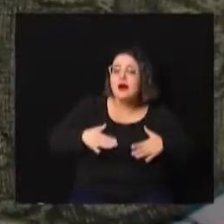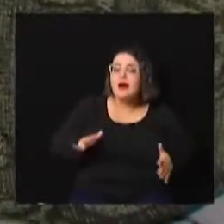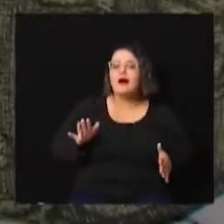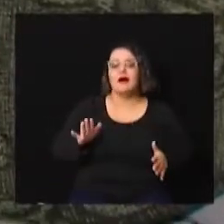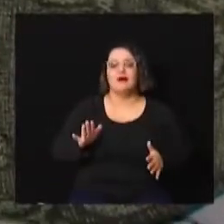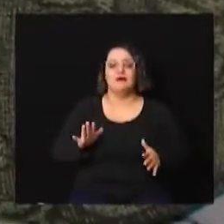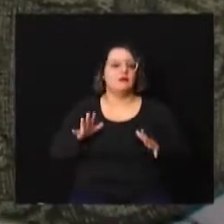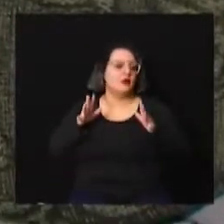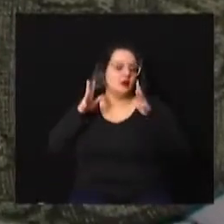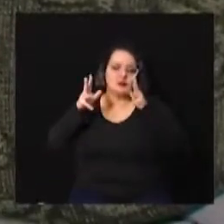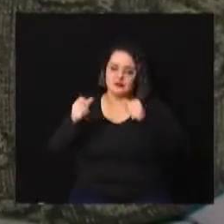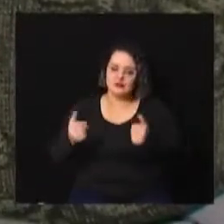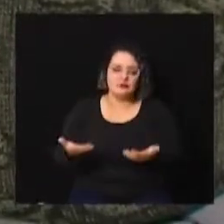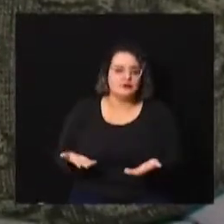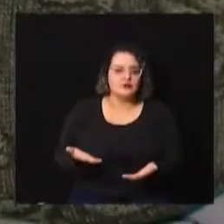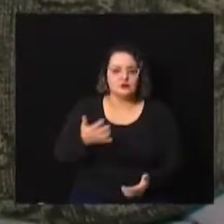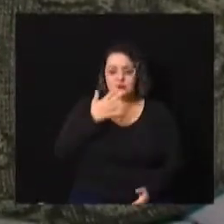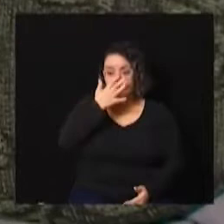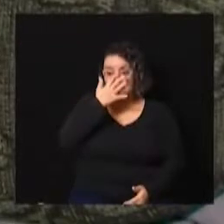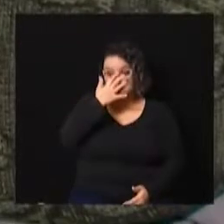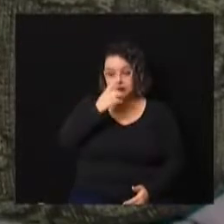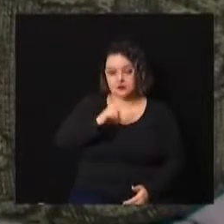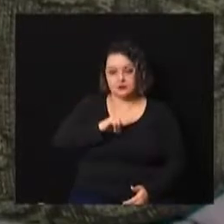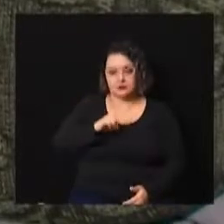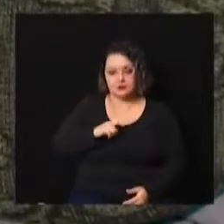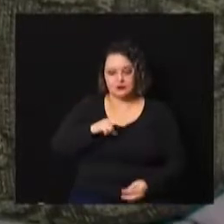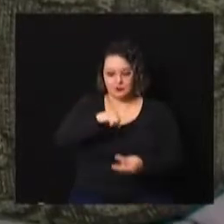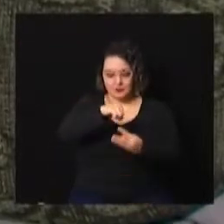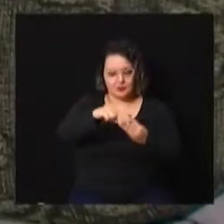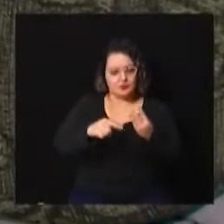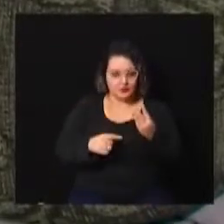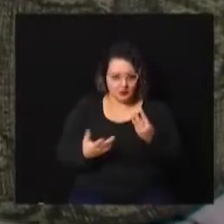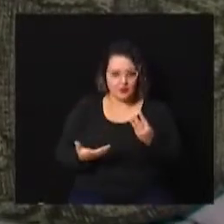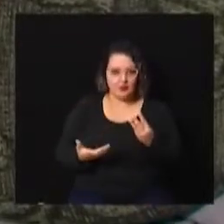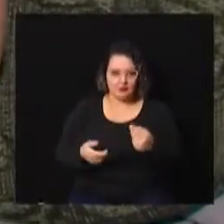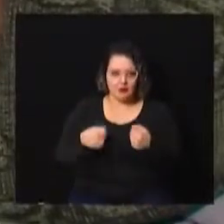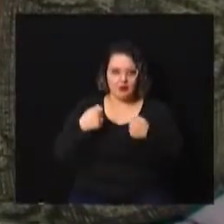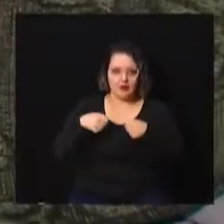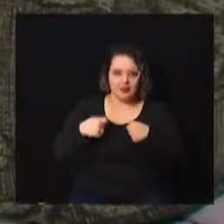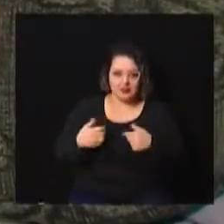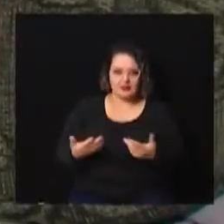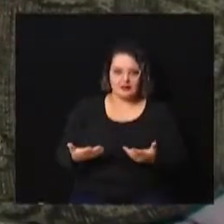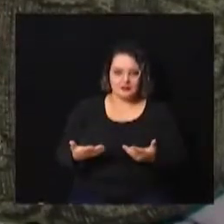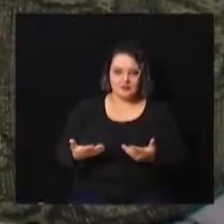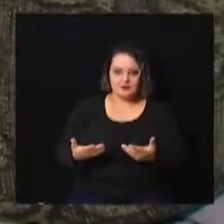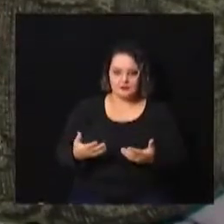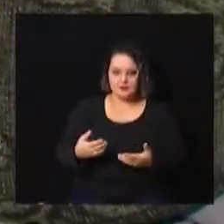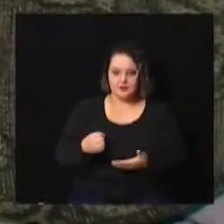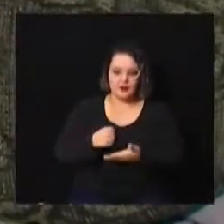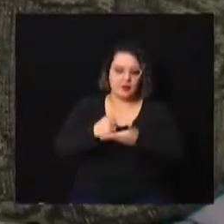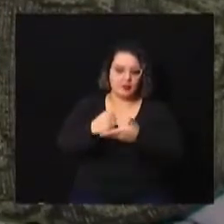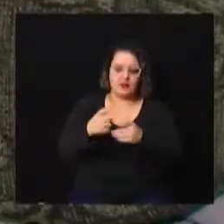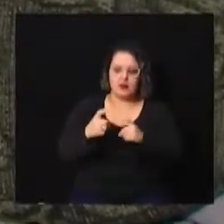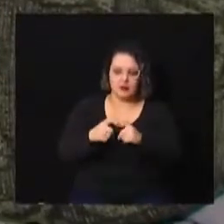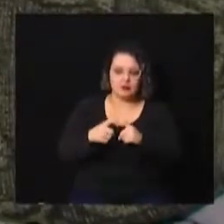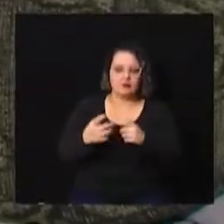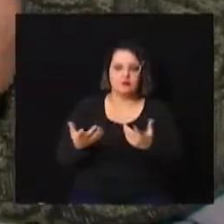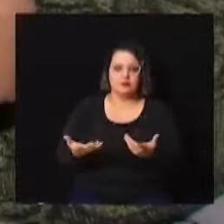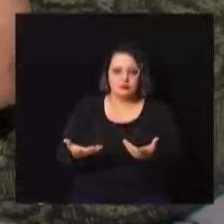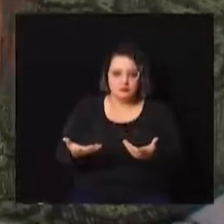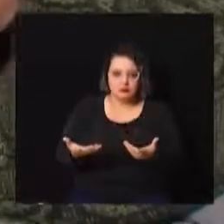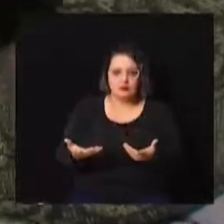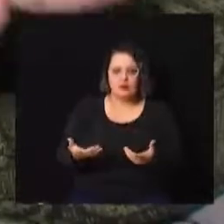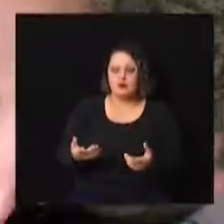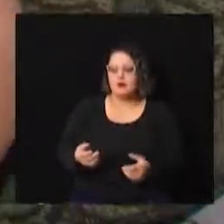vamos... E em tudo, né? Quando nós tínhamos os 3, precisa levar no postinho, né? No médico.